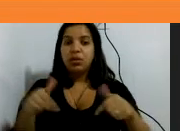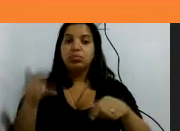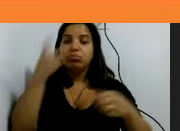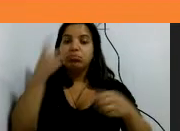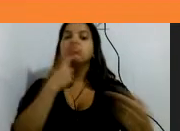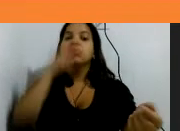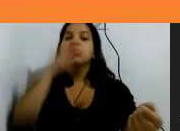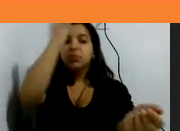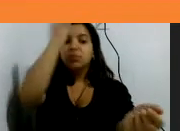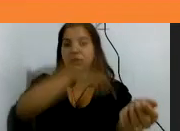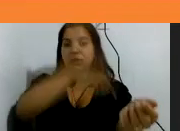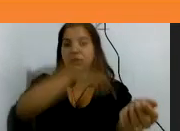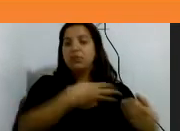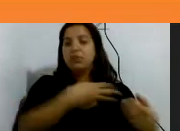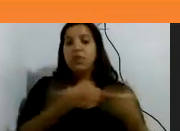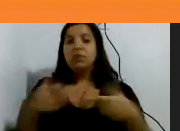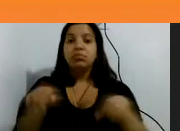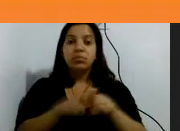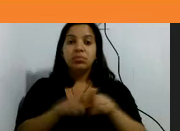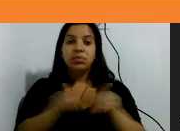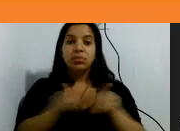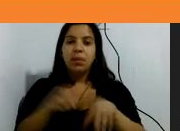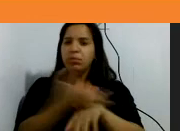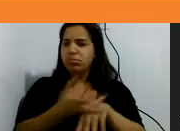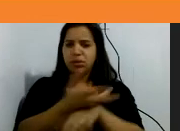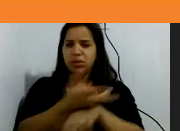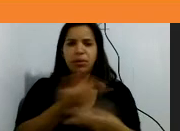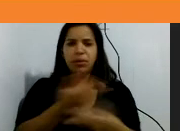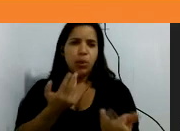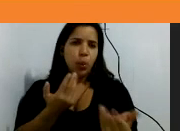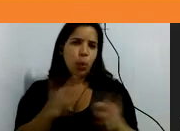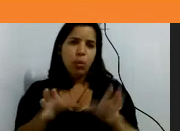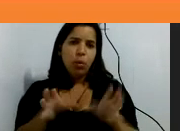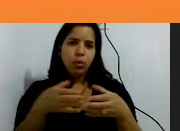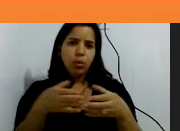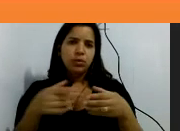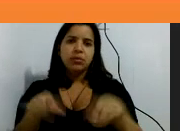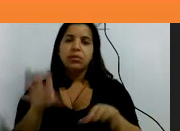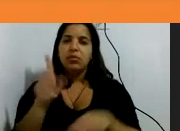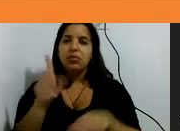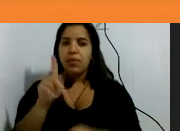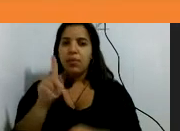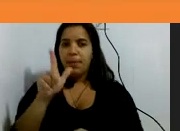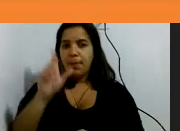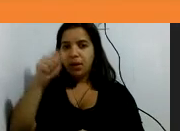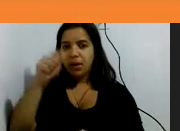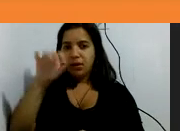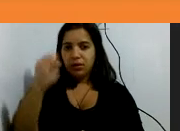também mantém o mesmo efeito terapêutico do que o concentrado de plaquetas.